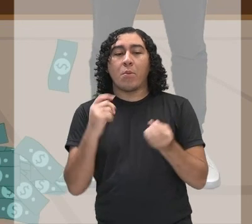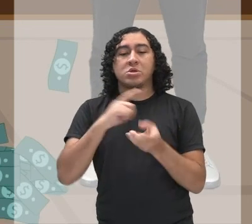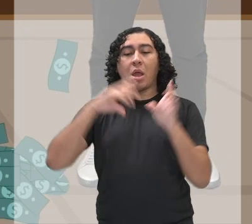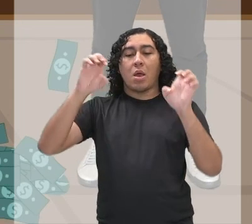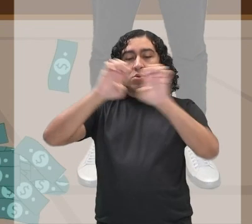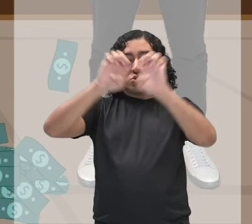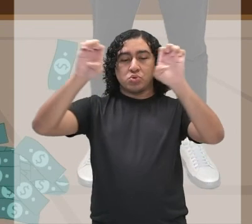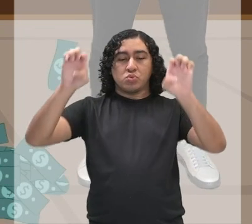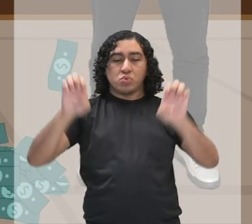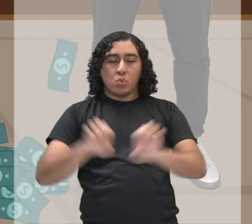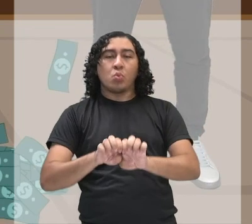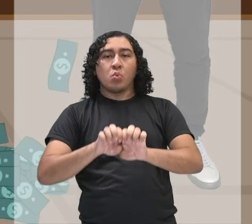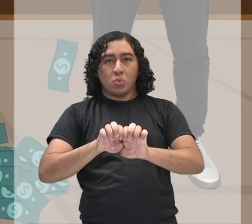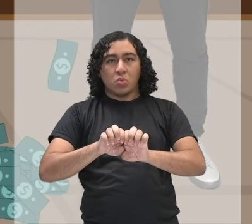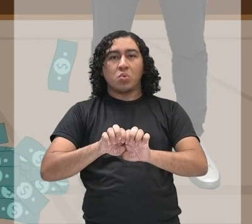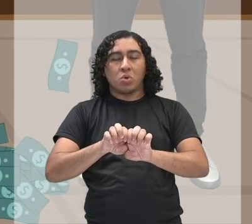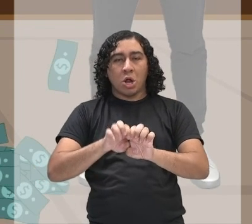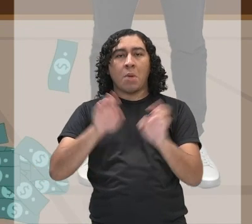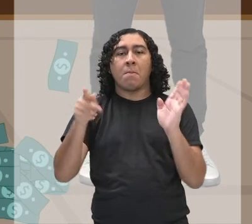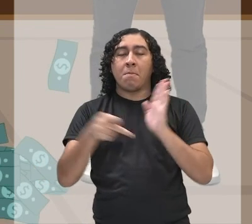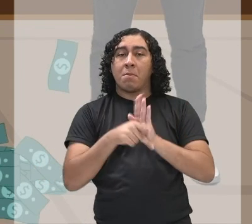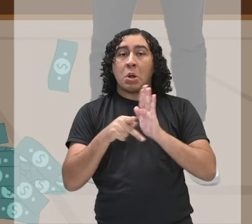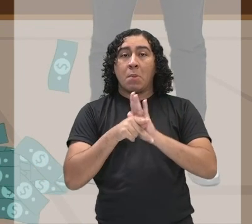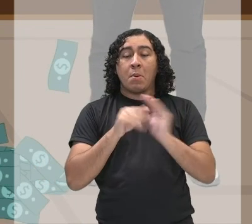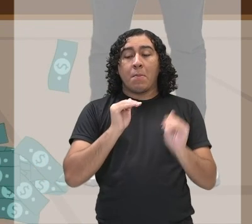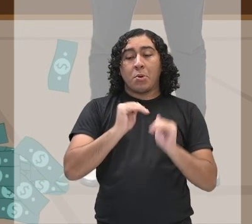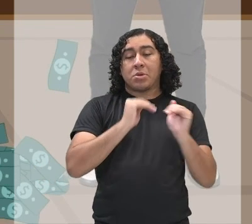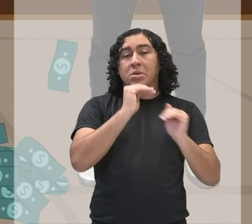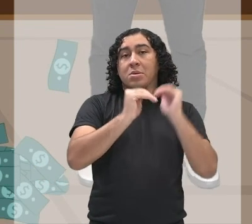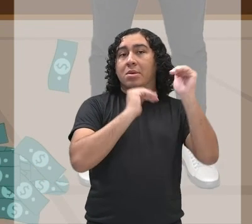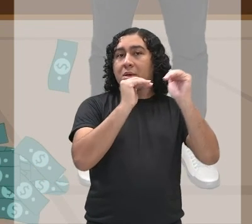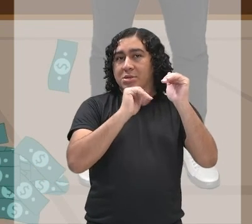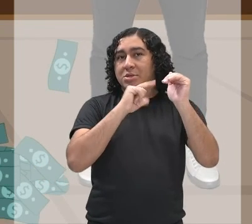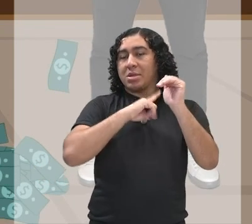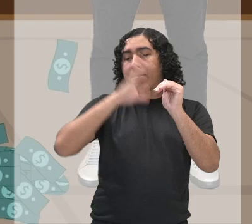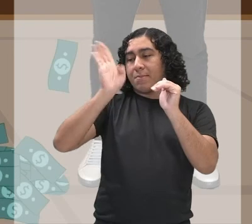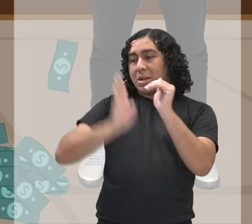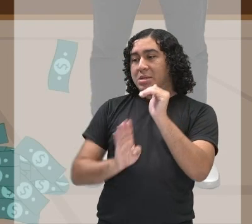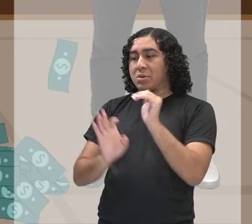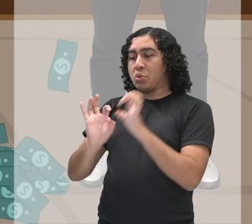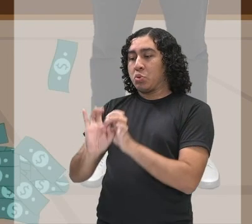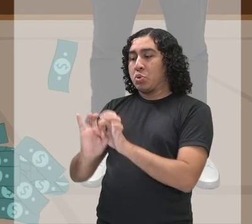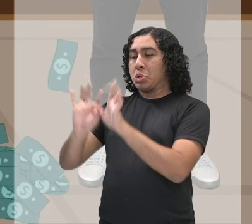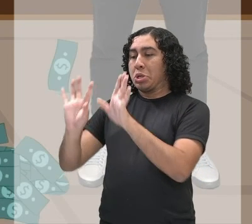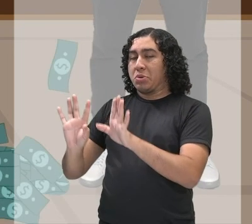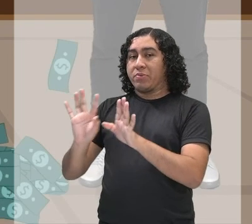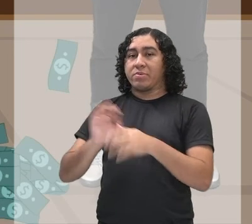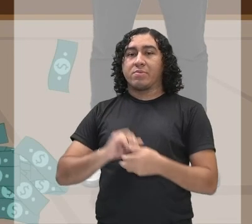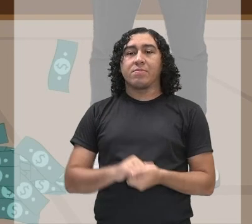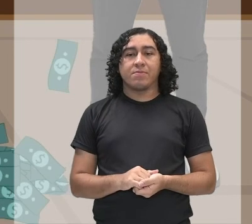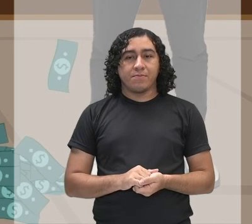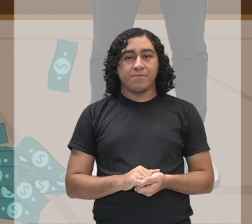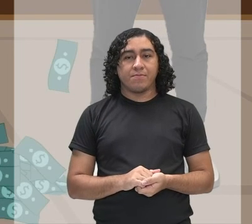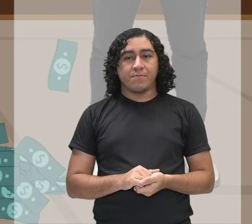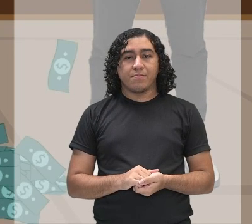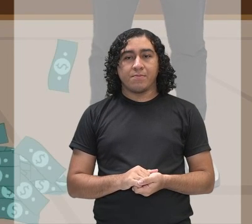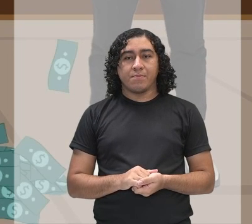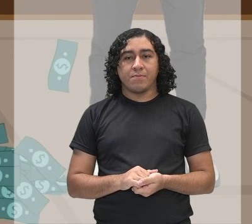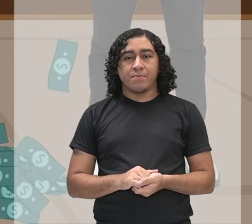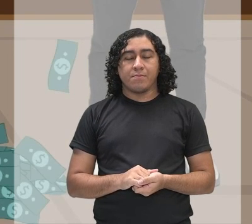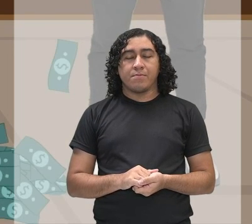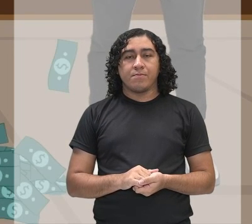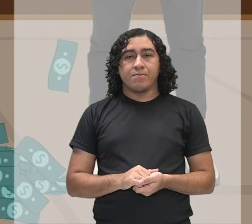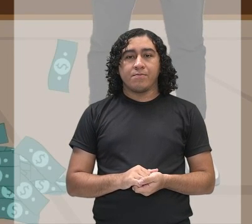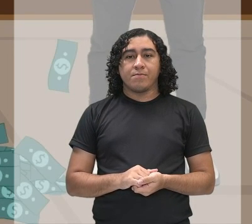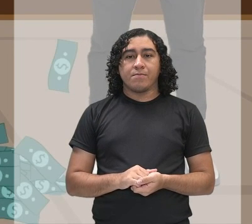estruturado, né, ou estruturando aí o processo de independência do Brasil. Então, na